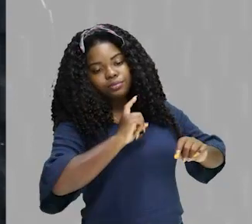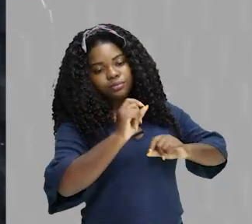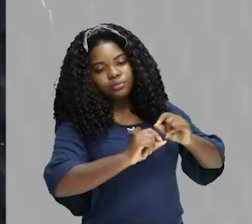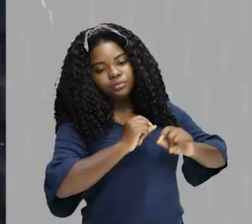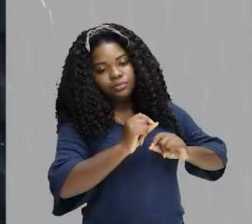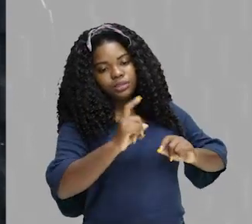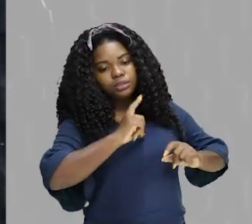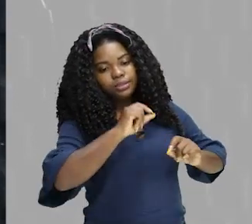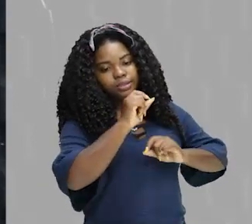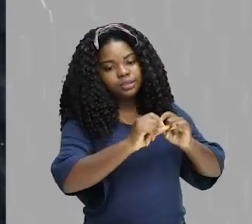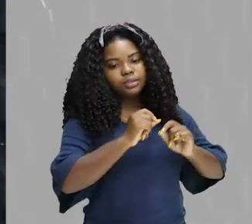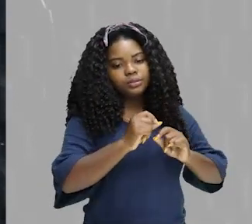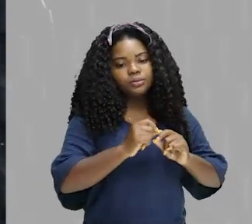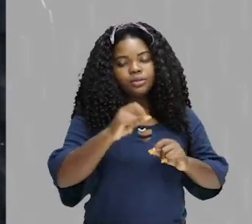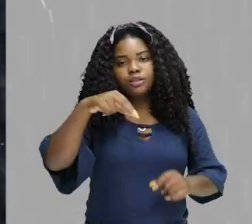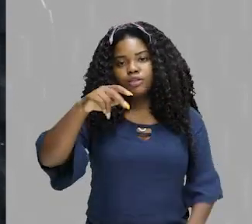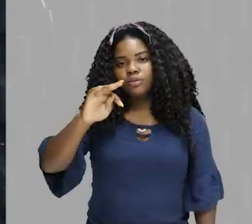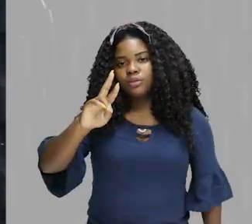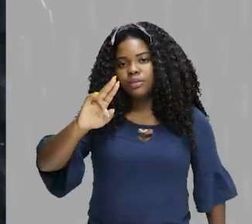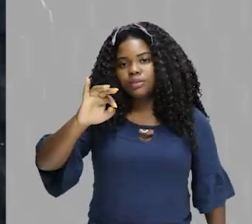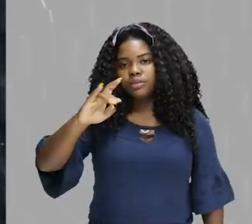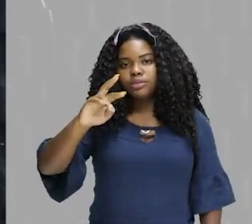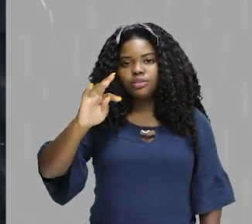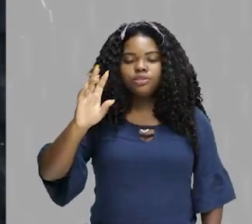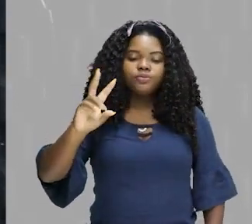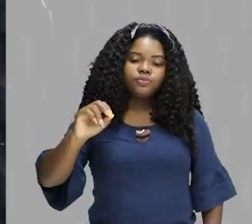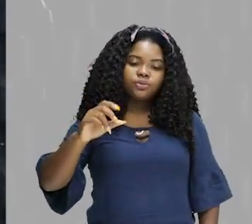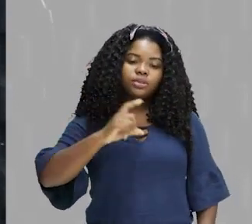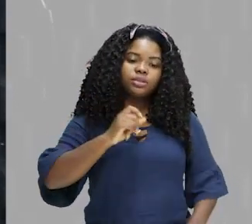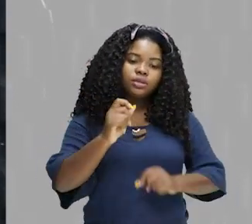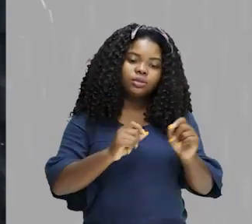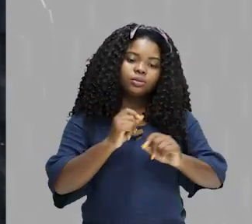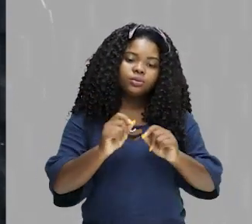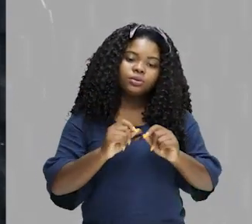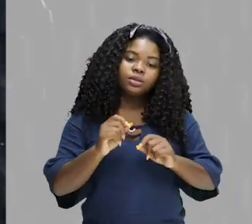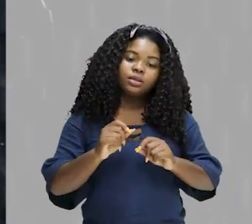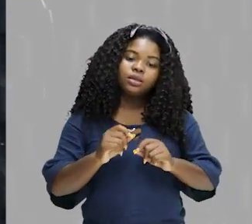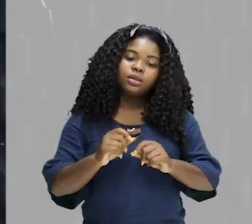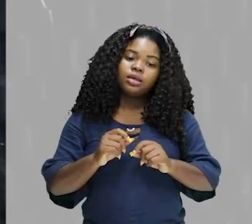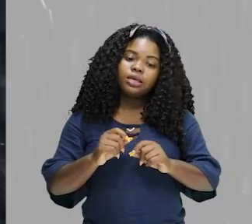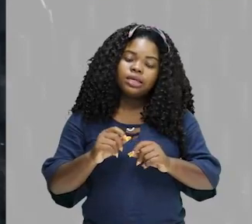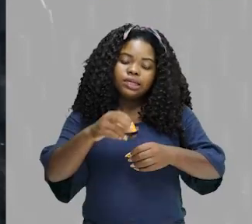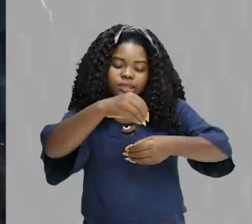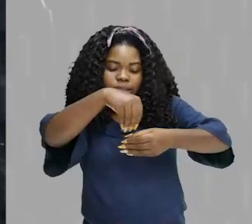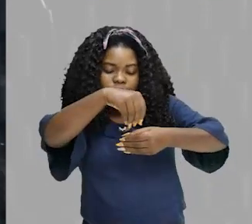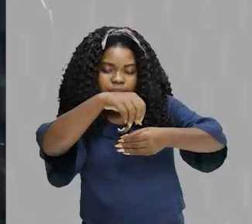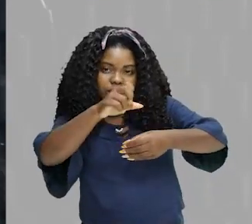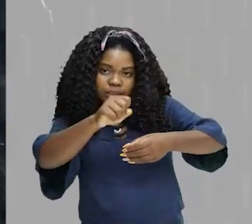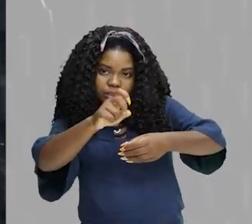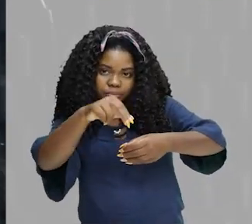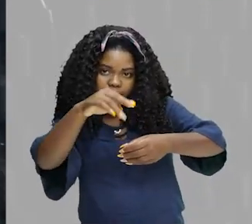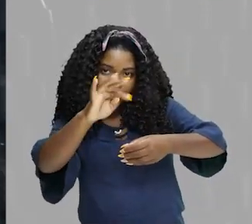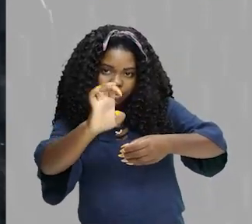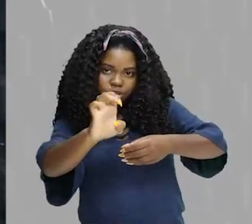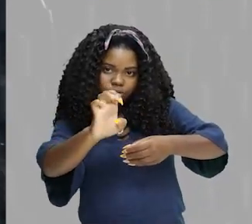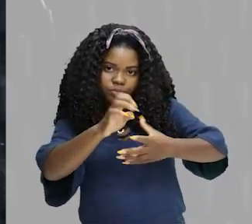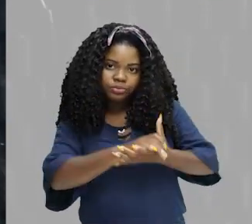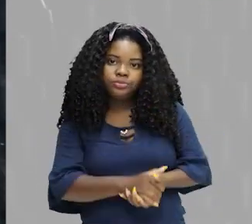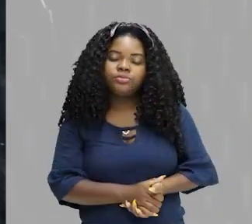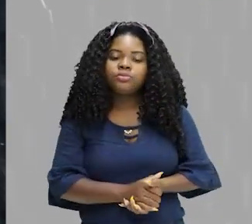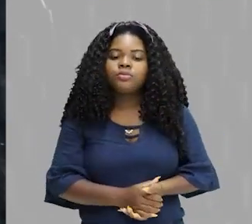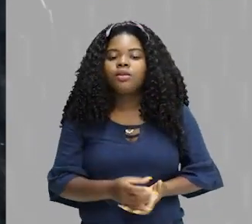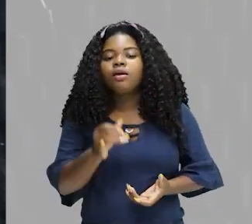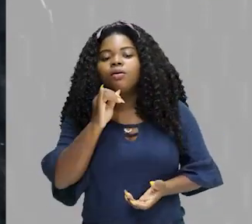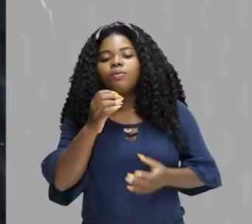um tecido nutritivo que vai alimentar o embrião lá na semente. Então, no caso do milho, ele só vai apresentar